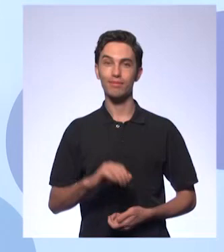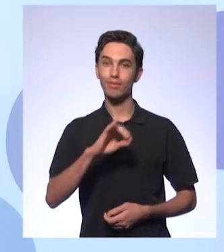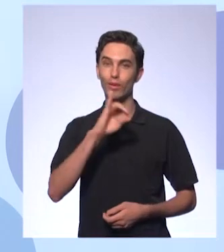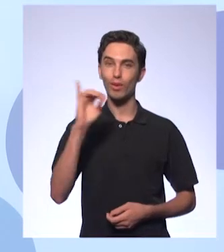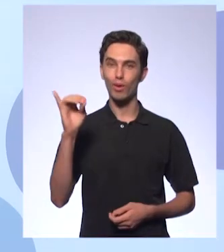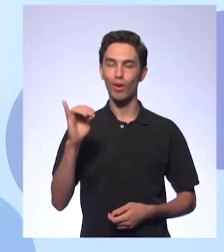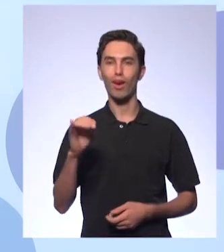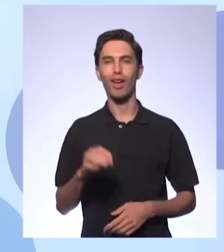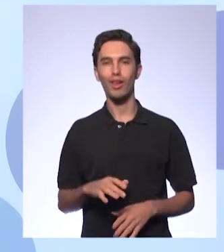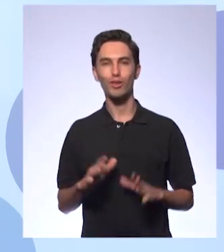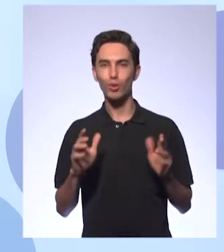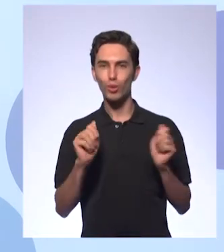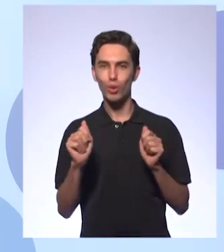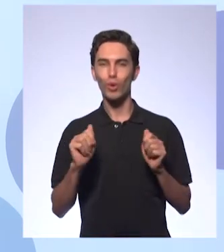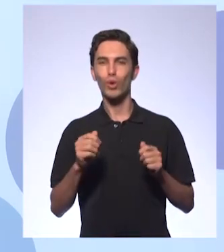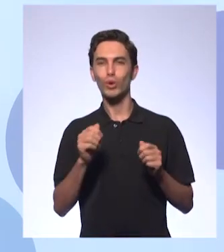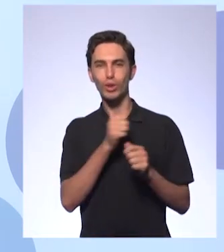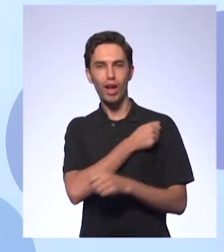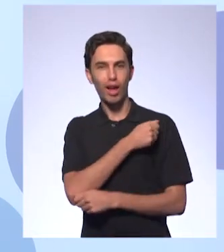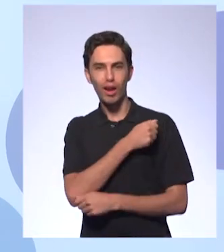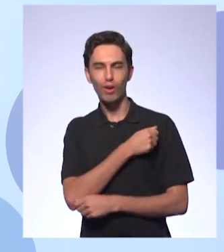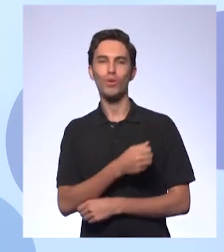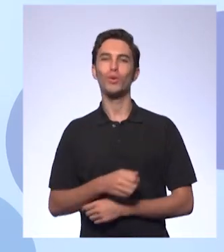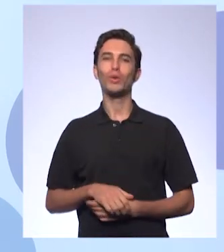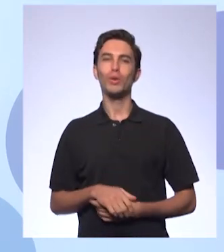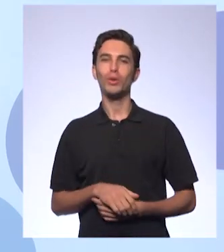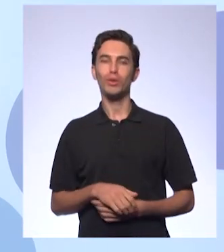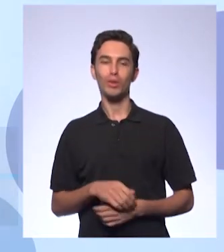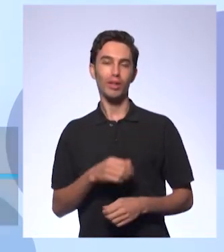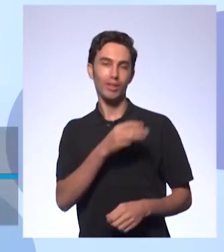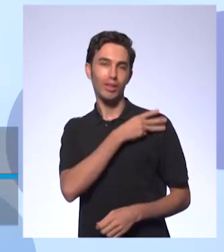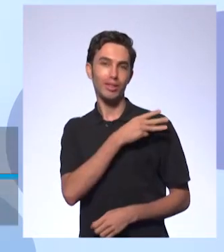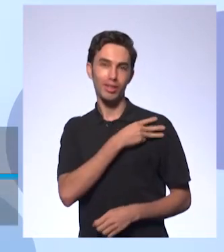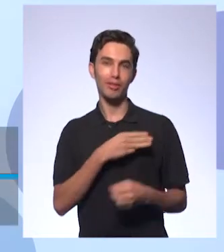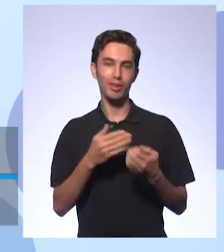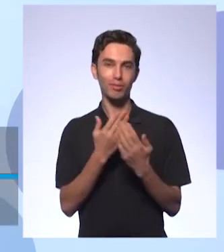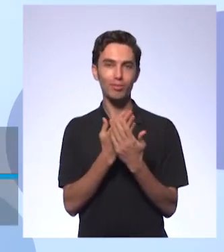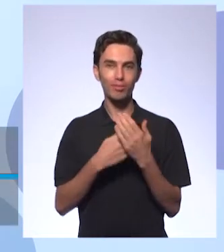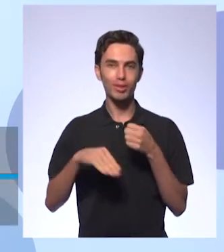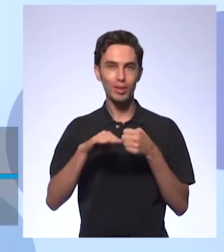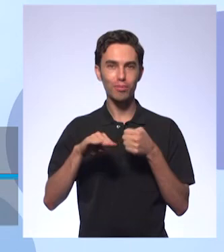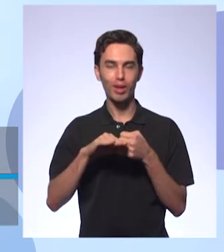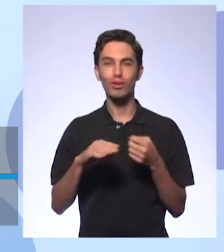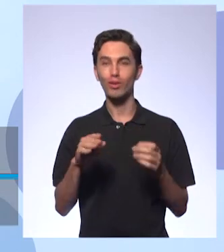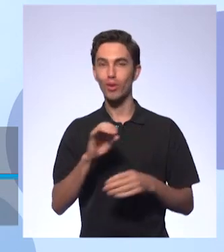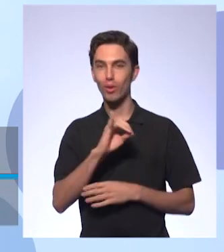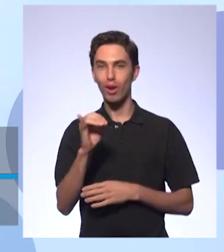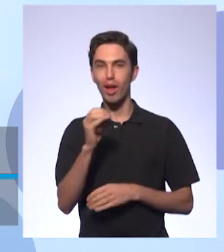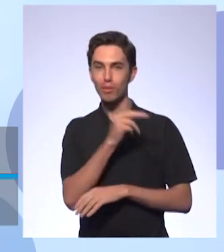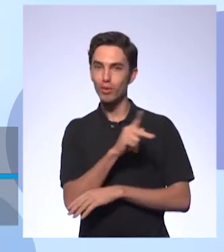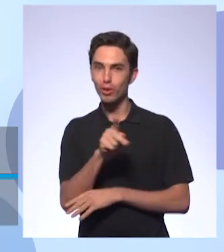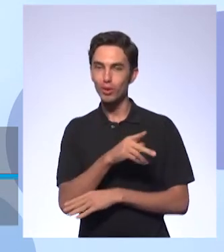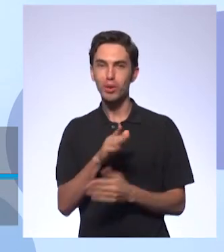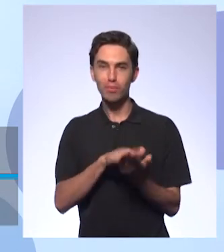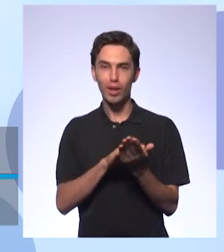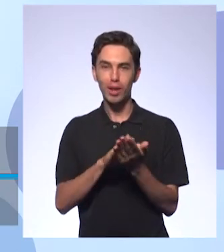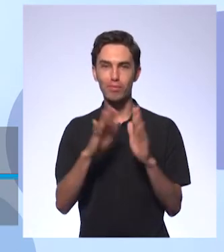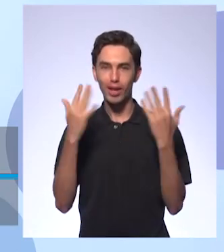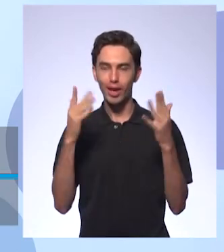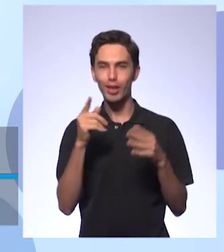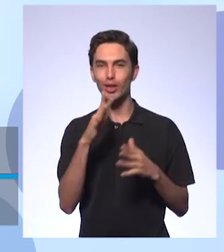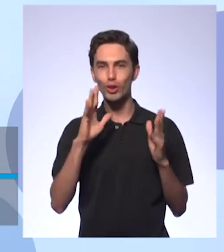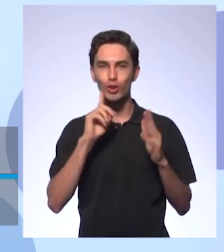Olá, queridíssimos alunos e estudantes da terceira série do ensino médio. Olá, professores, parabéns pelo dia de vocês, parabéns pelo